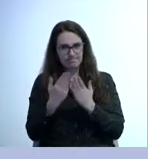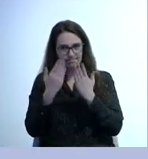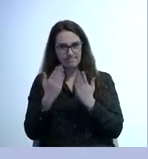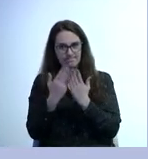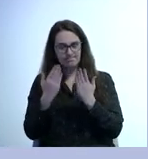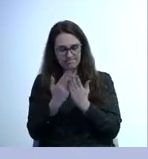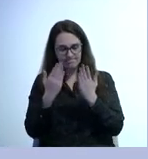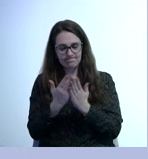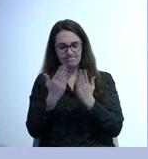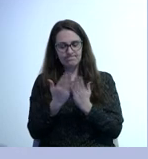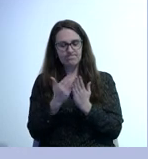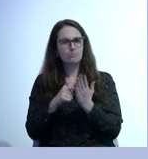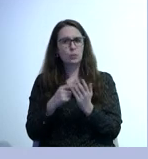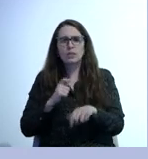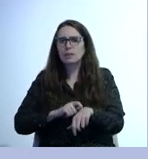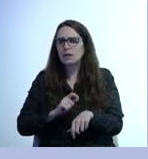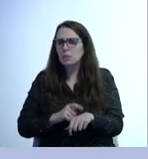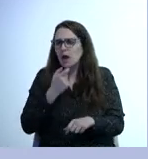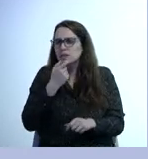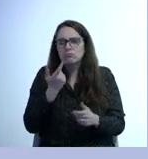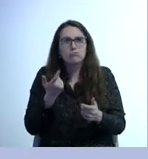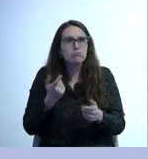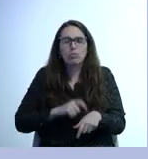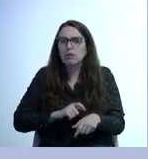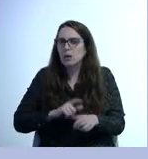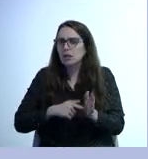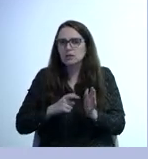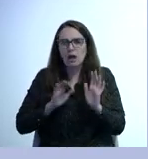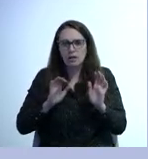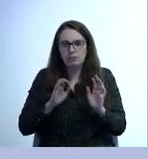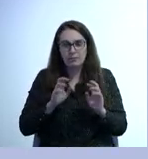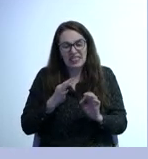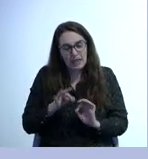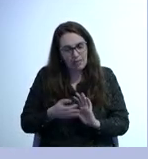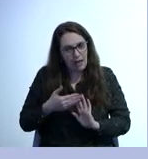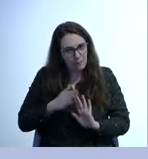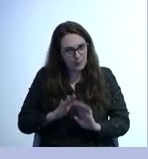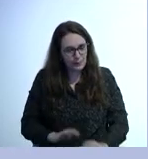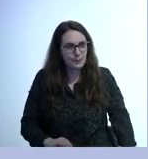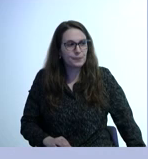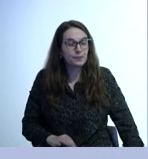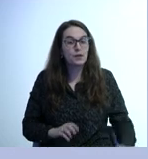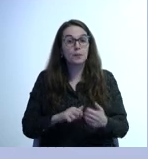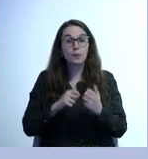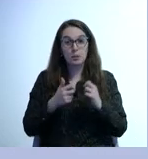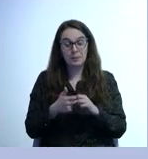tempo que fosse necessário, normalmente de uma forma mais breve. No entanto, isso faz com